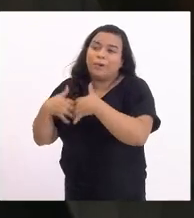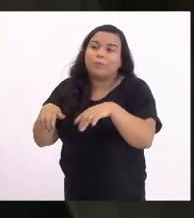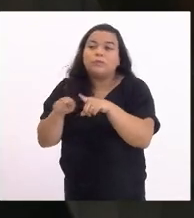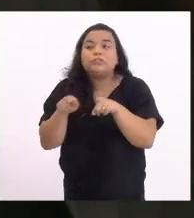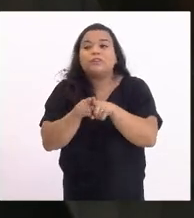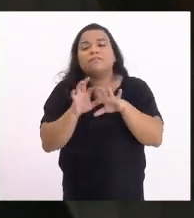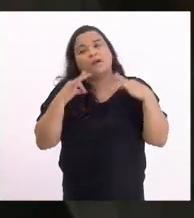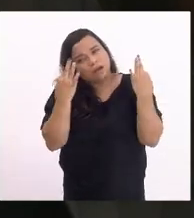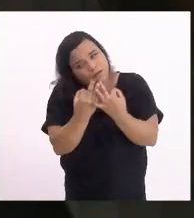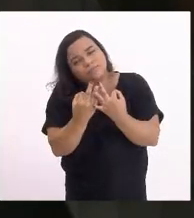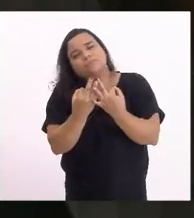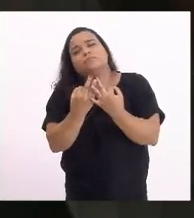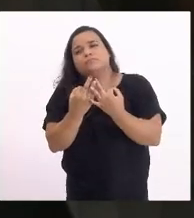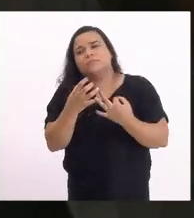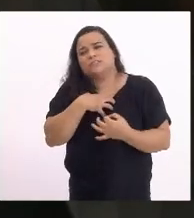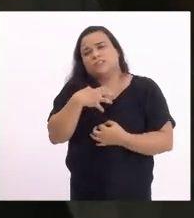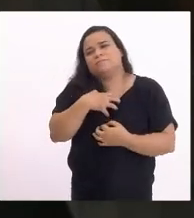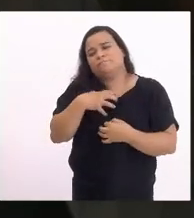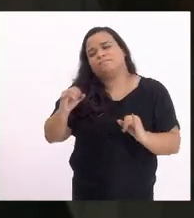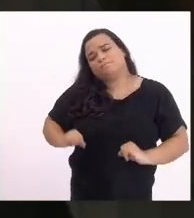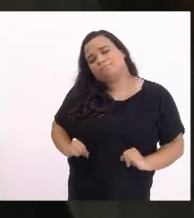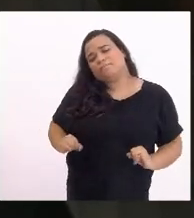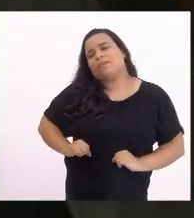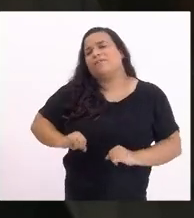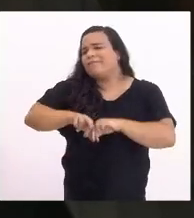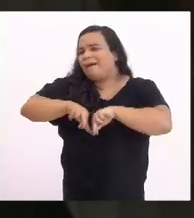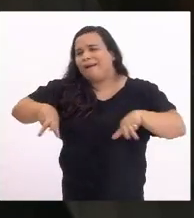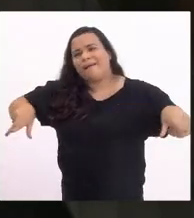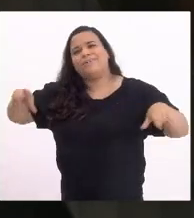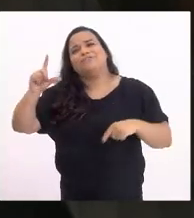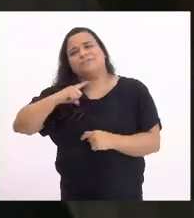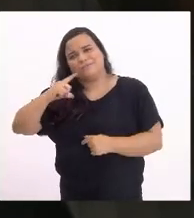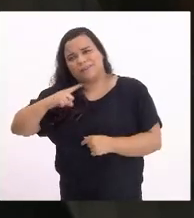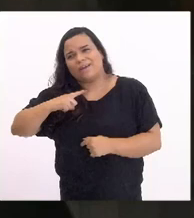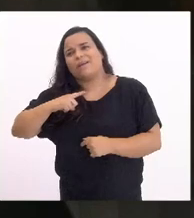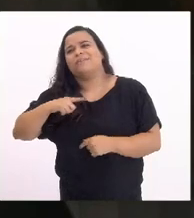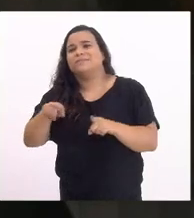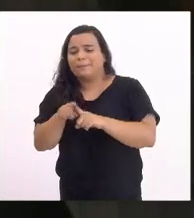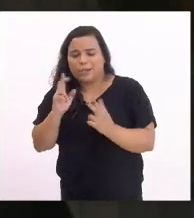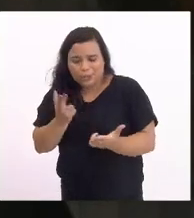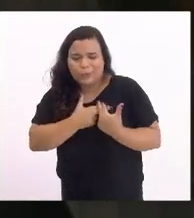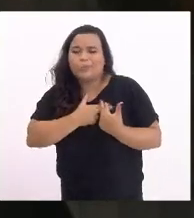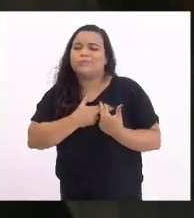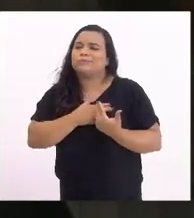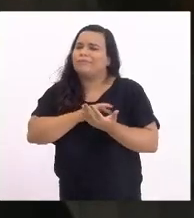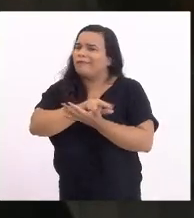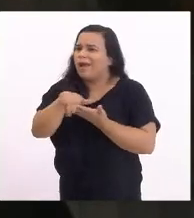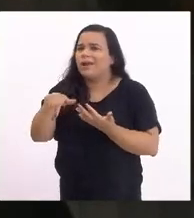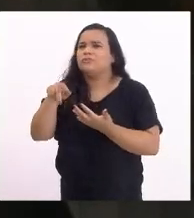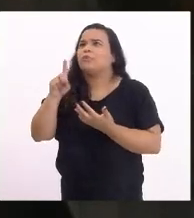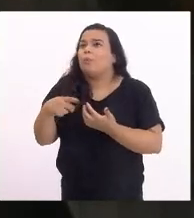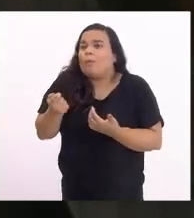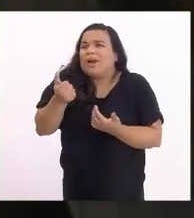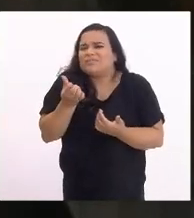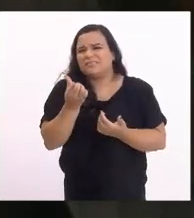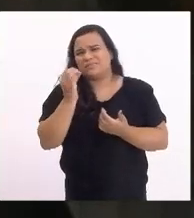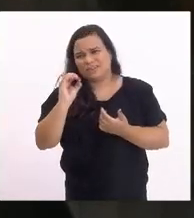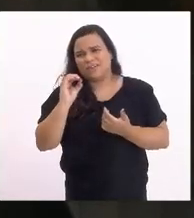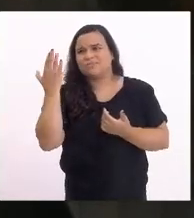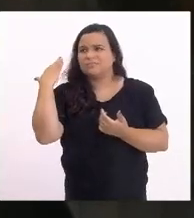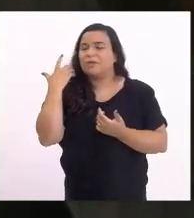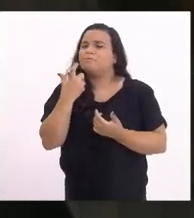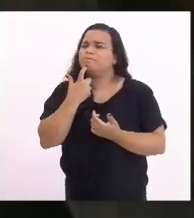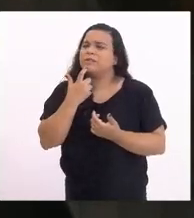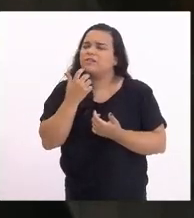famílias afetadas e enlutadas já são quase 60 mortos, não é isso, Jari? 58 mortos foi a última